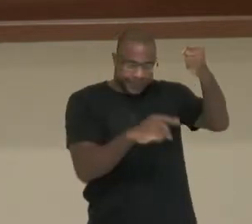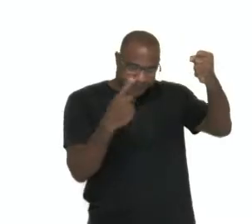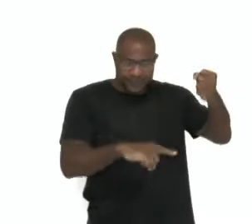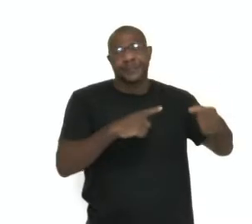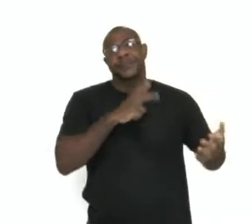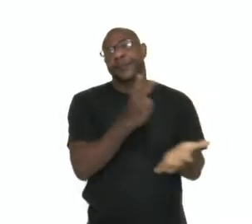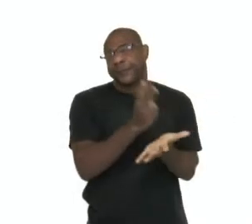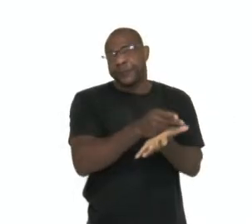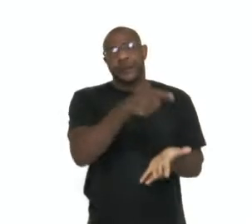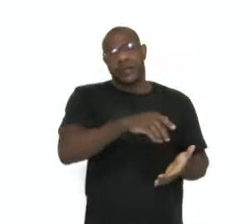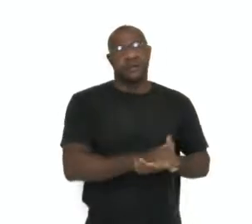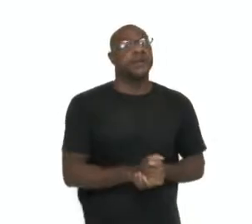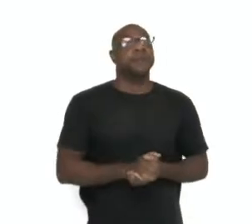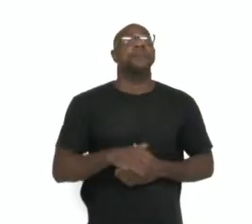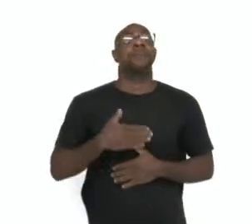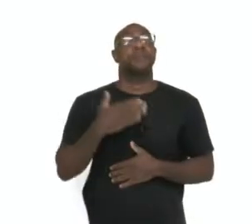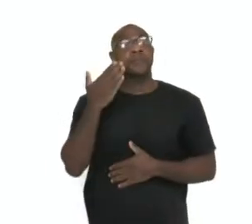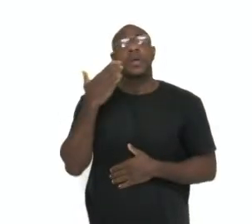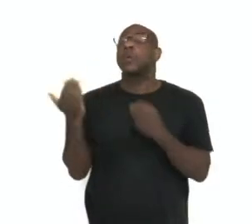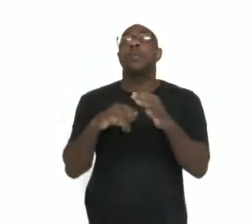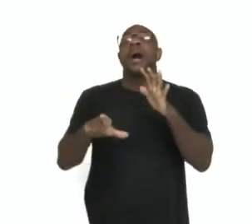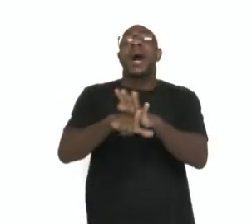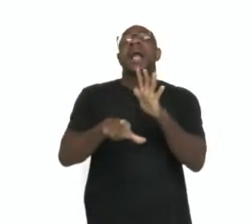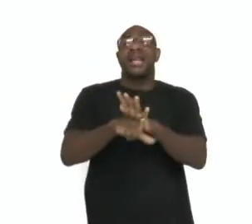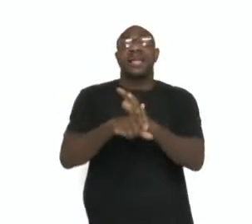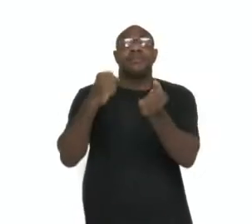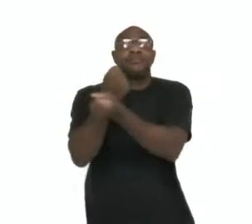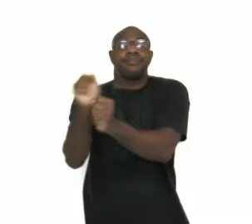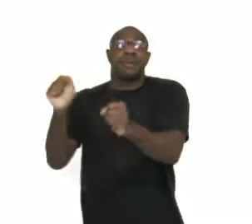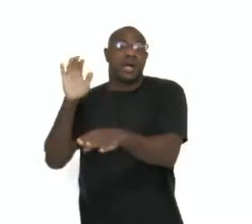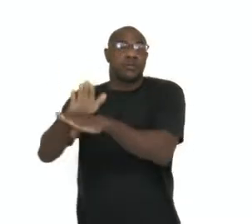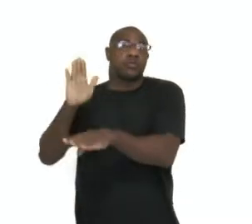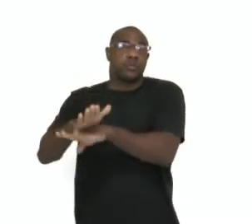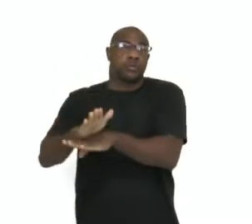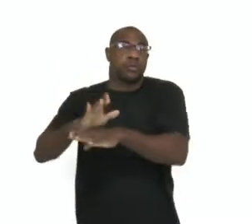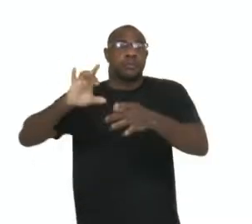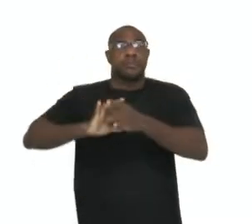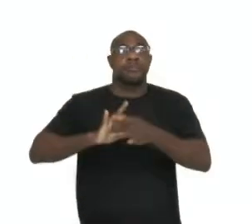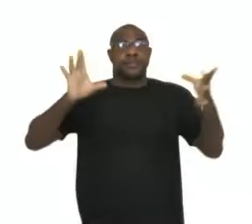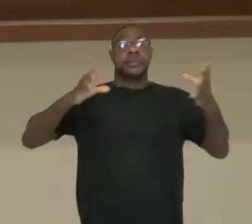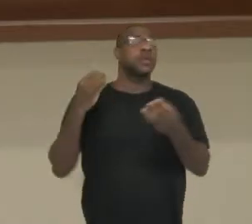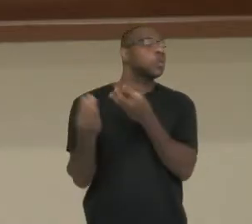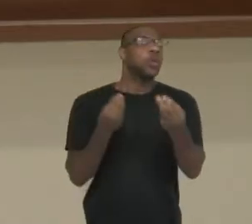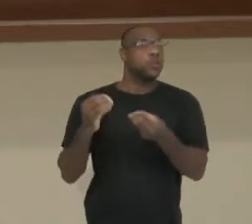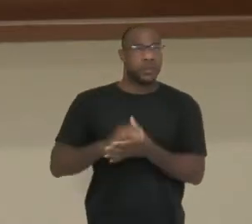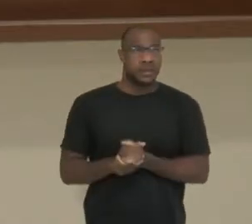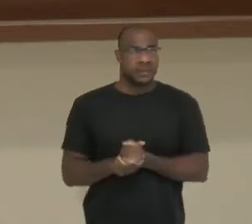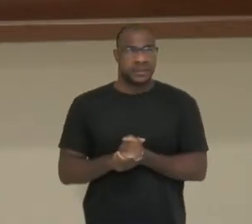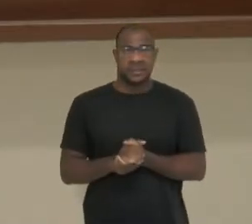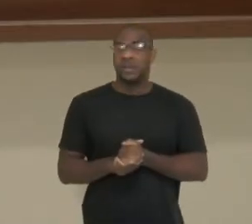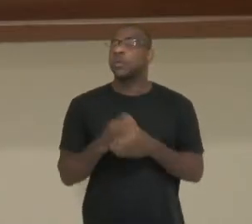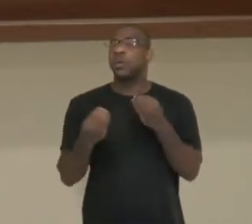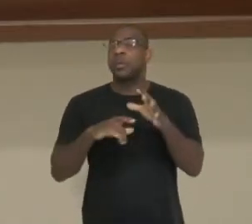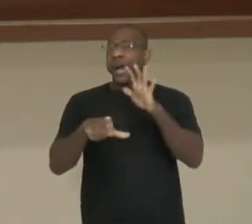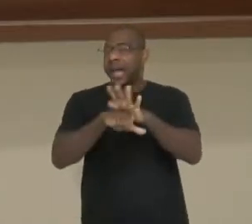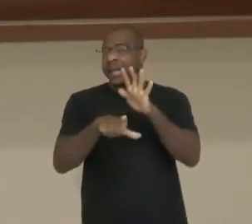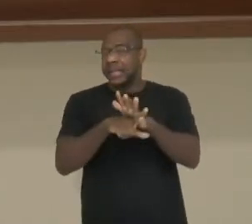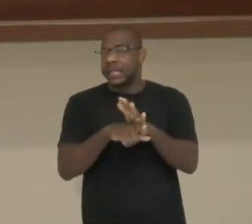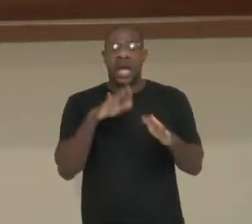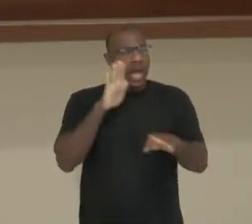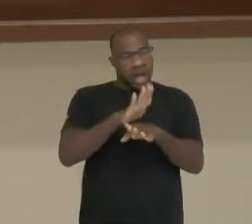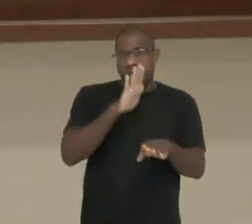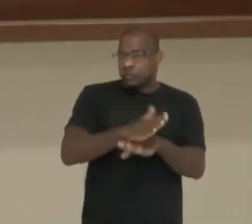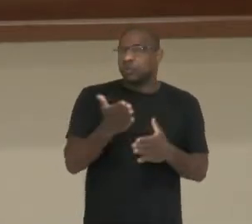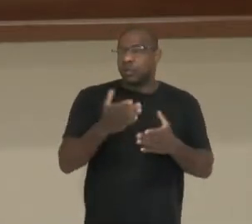leis abolicionistas ajudaram o processo de abolição? Vamos dar uma olhada mais de perto como é que essas leis elas vão colaborar